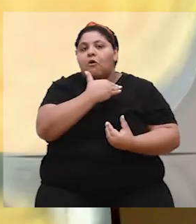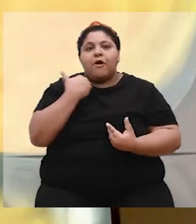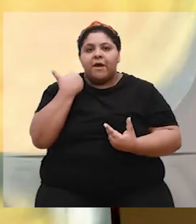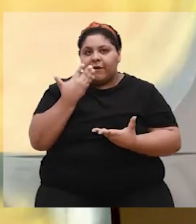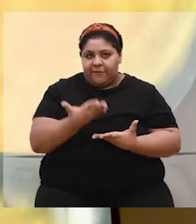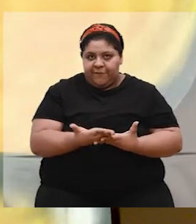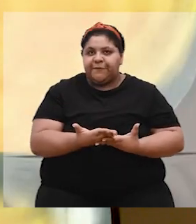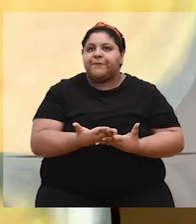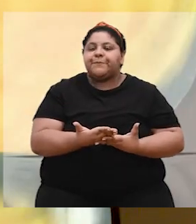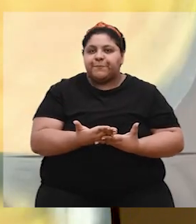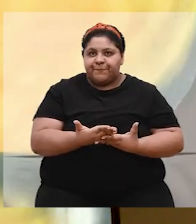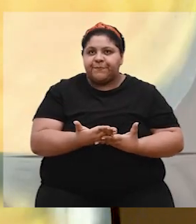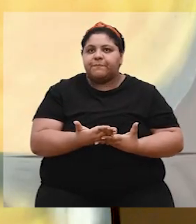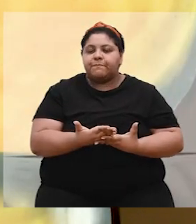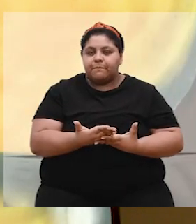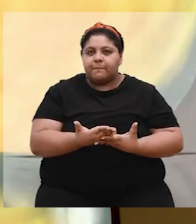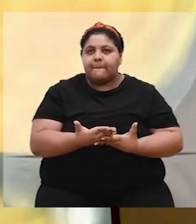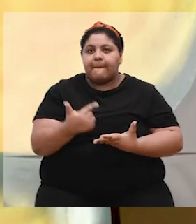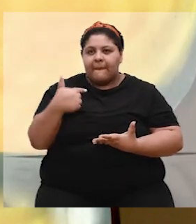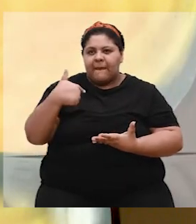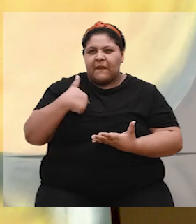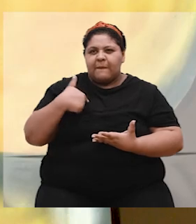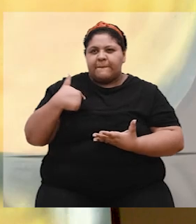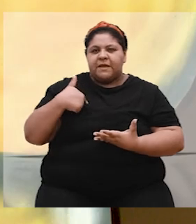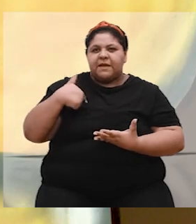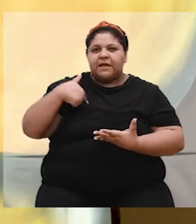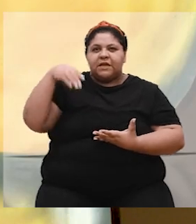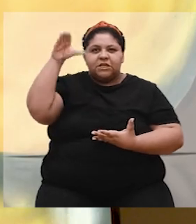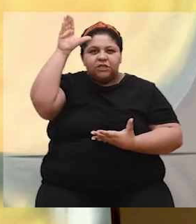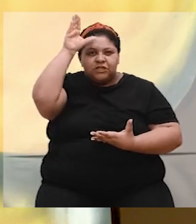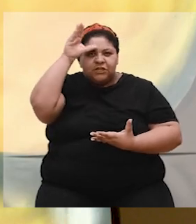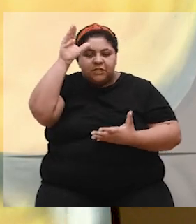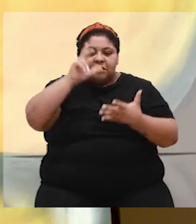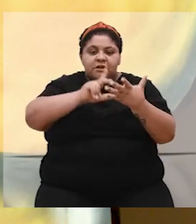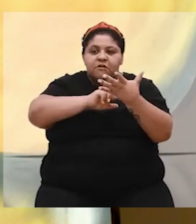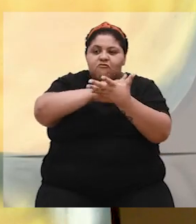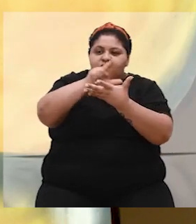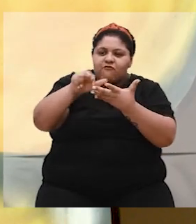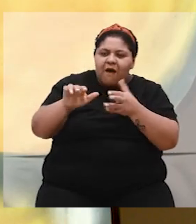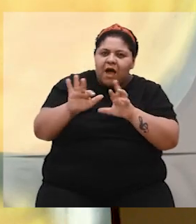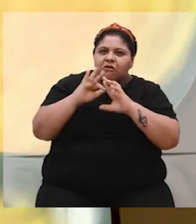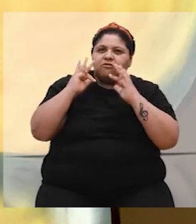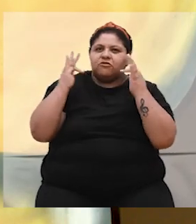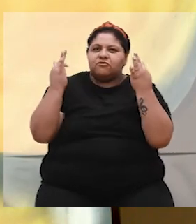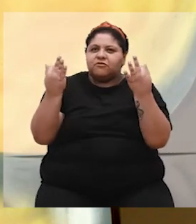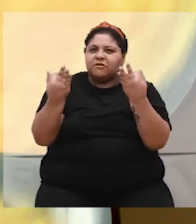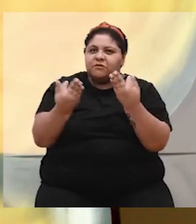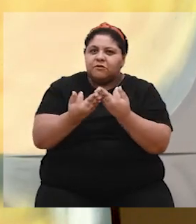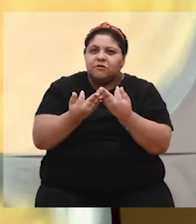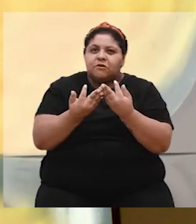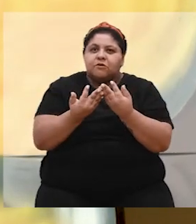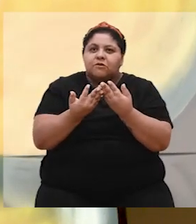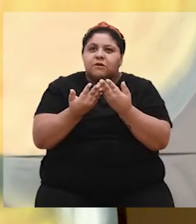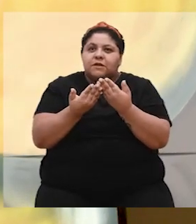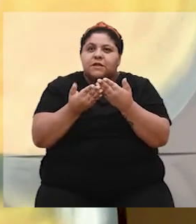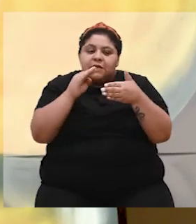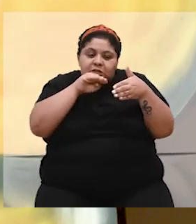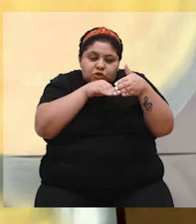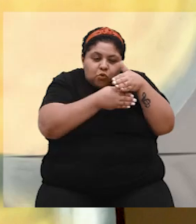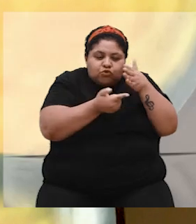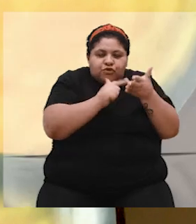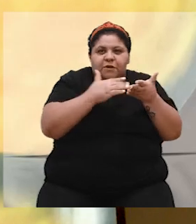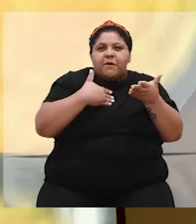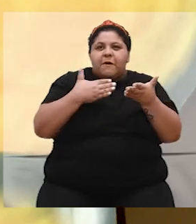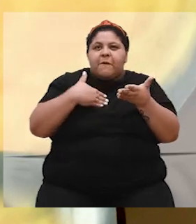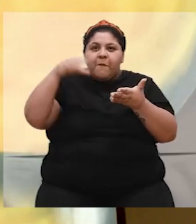né? E a minha tia, vários parentes escondiam livros, né?